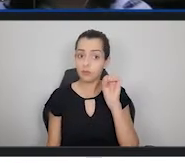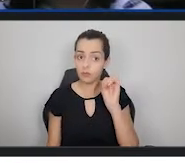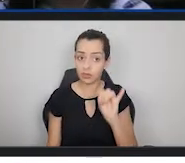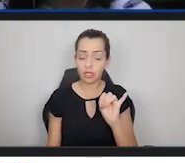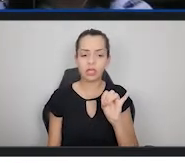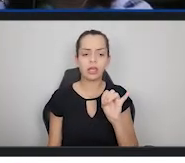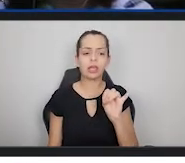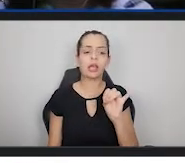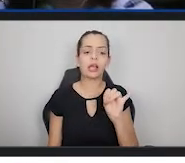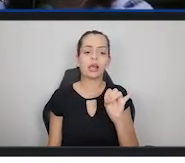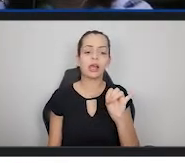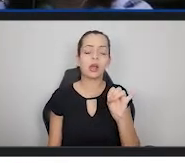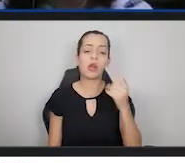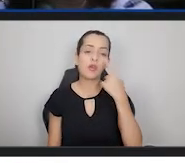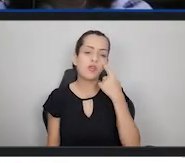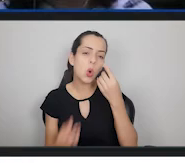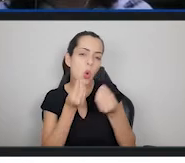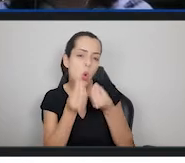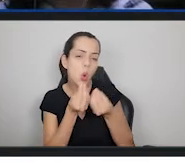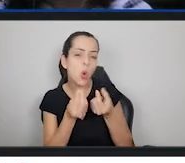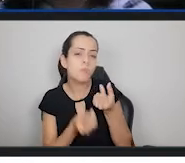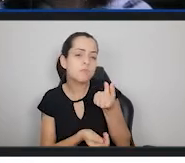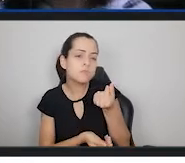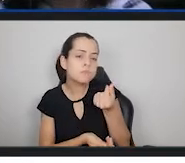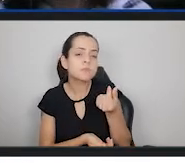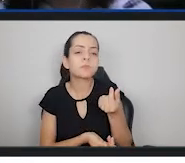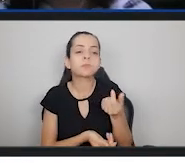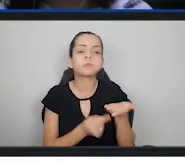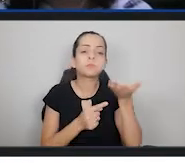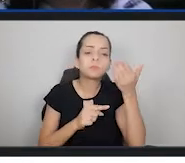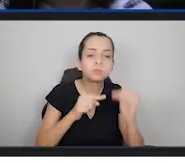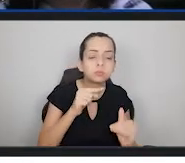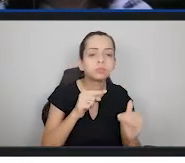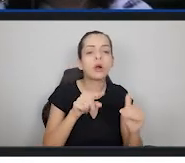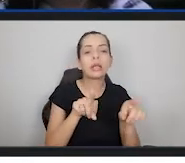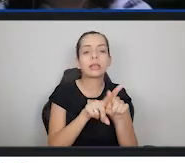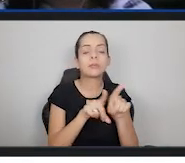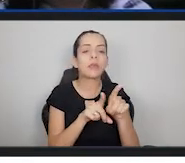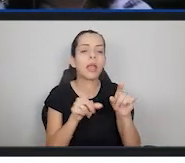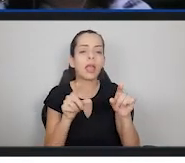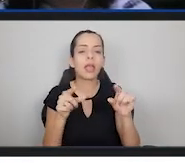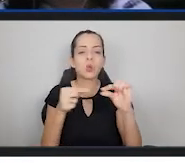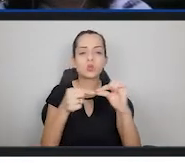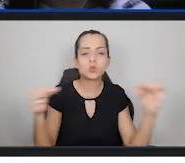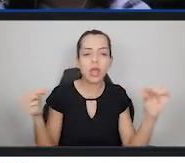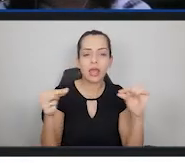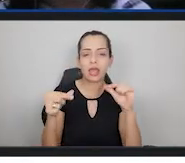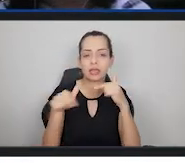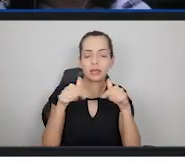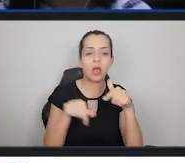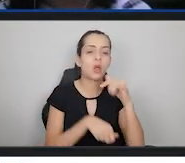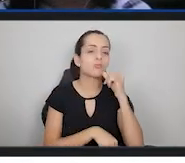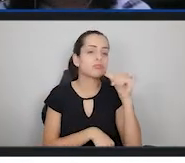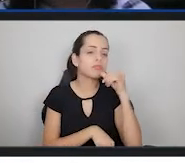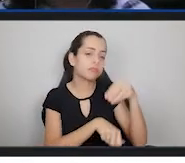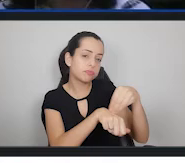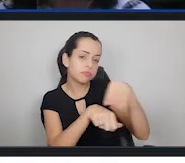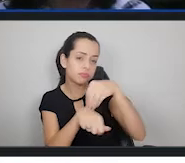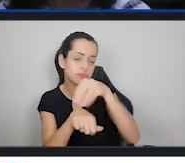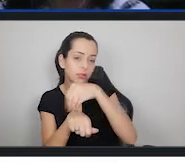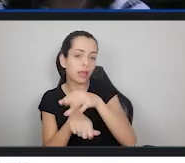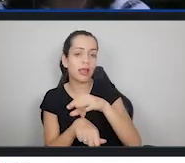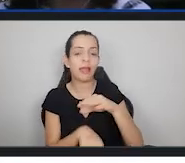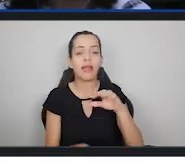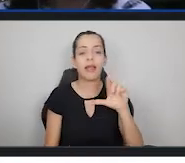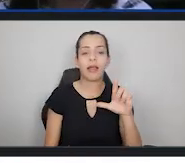quando da concepção dessas fontes, quando da concepção de uma nova linha de transmissão ou de distribuição, uma LT,